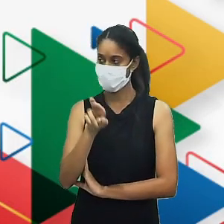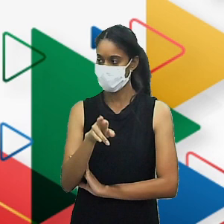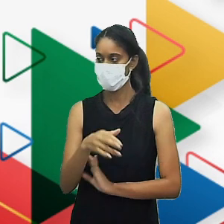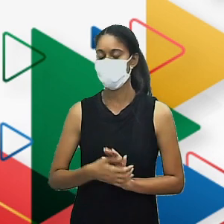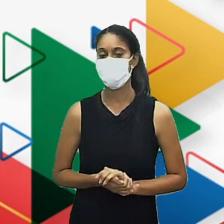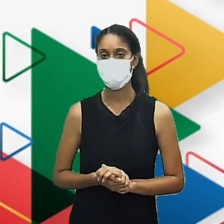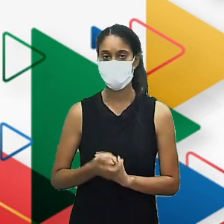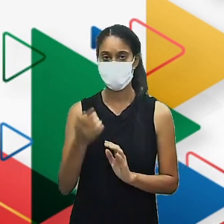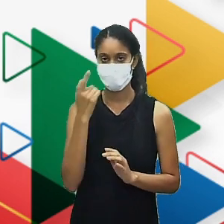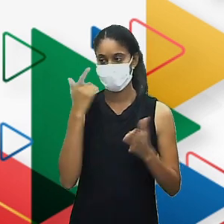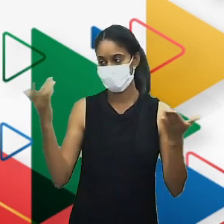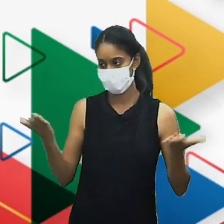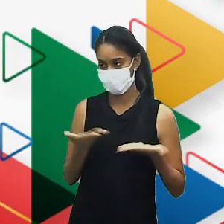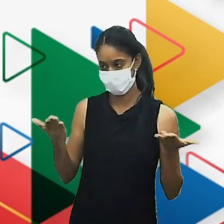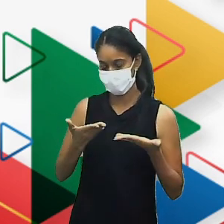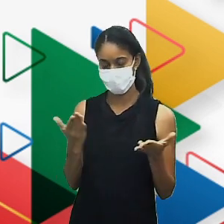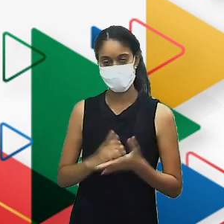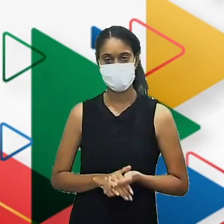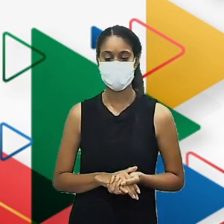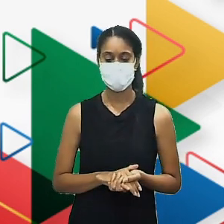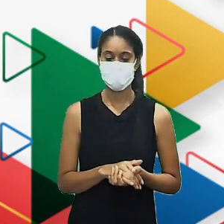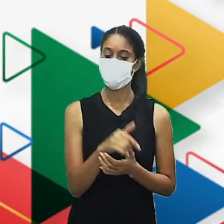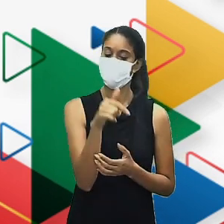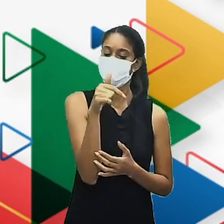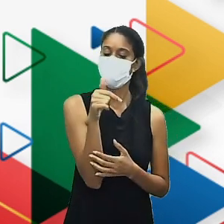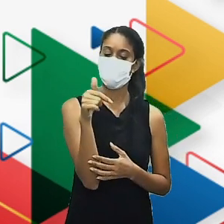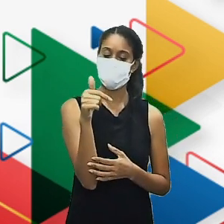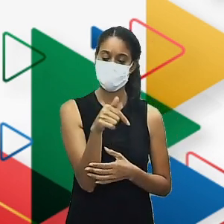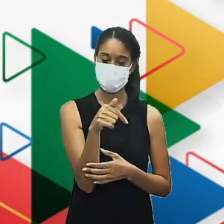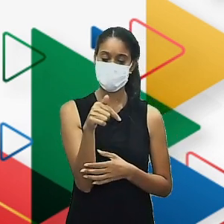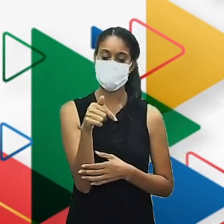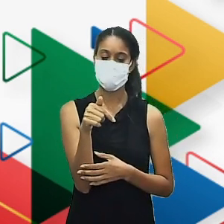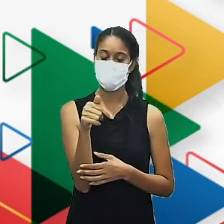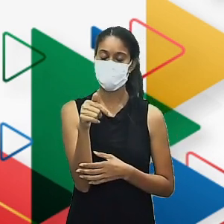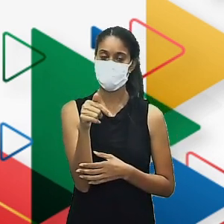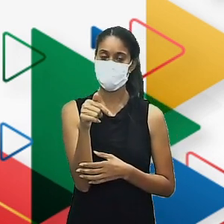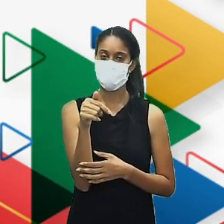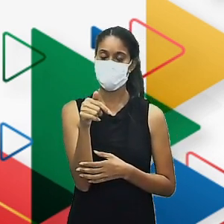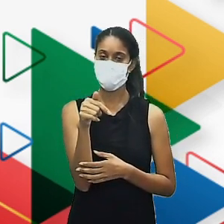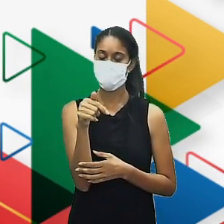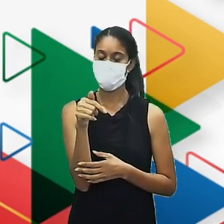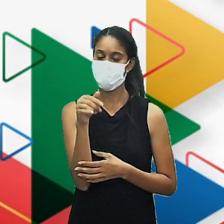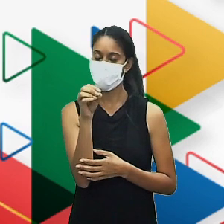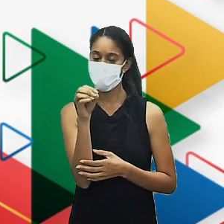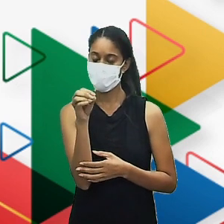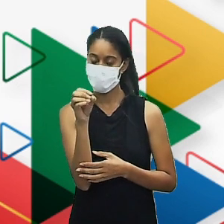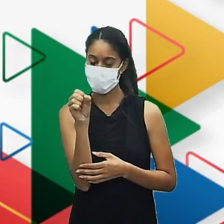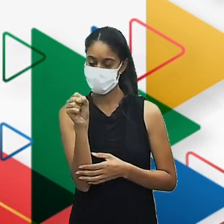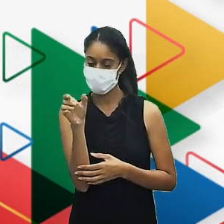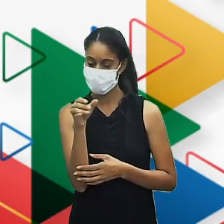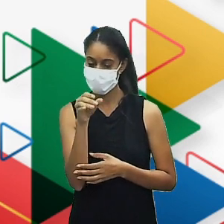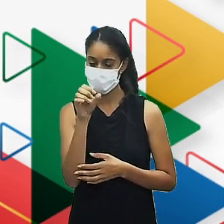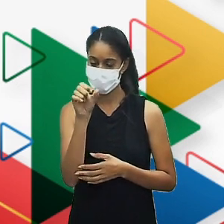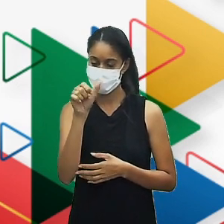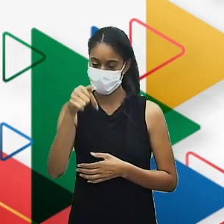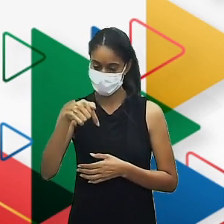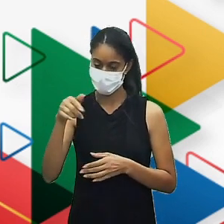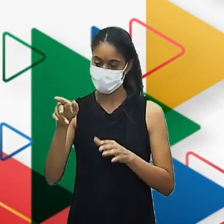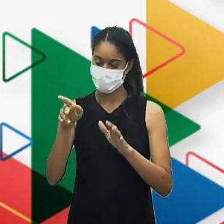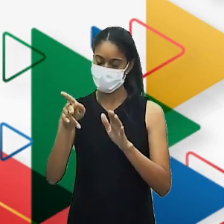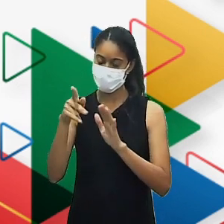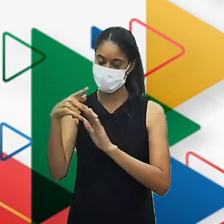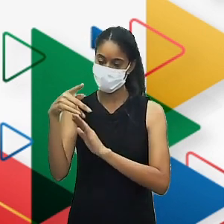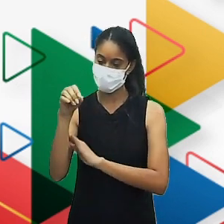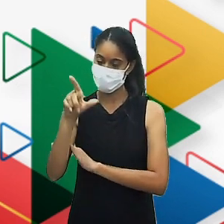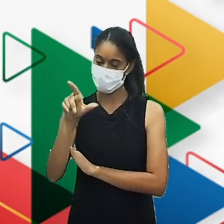ó, os 7 poloneses, ou 7 porquinhos, né? Os 7 poloneses, que